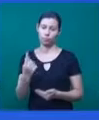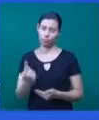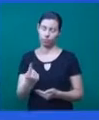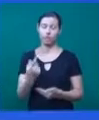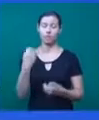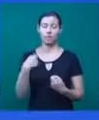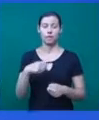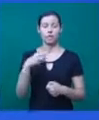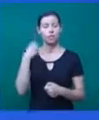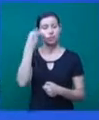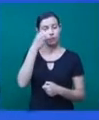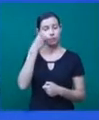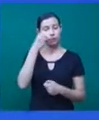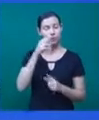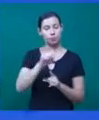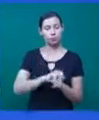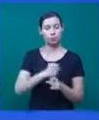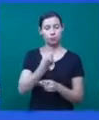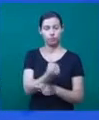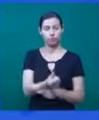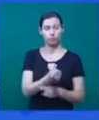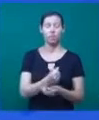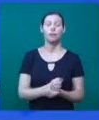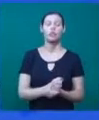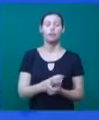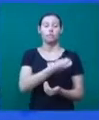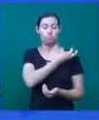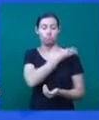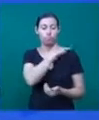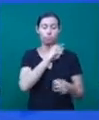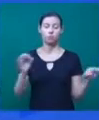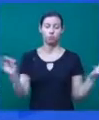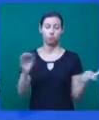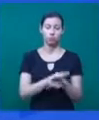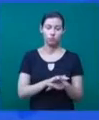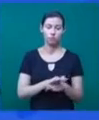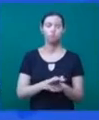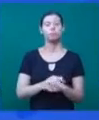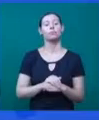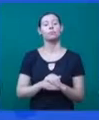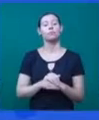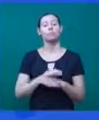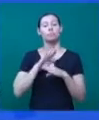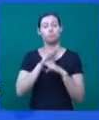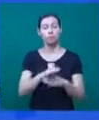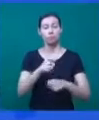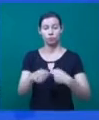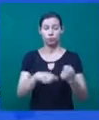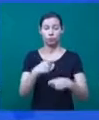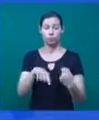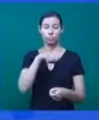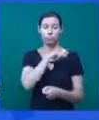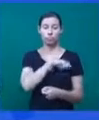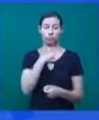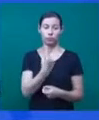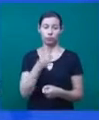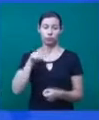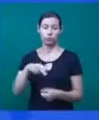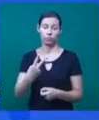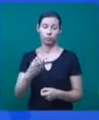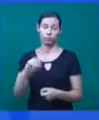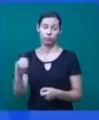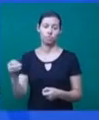de experiência e ensino médio completo. Uma vaga também para auxiliar administrativo. O salário é de R$ 1.200. Não